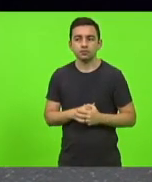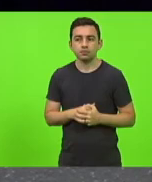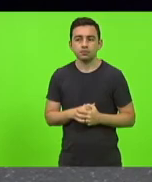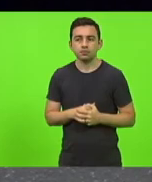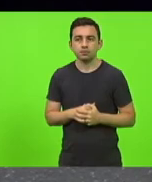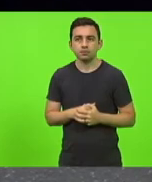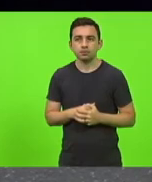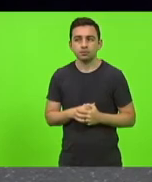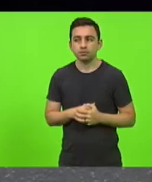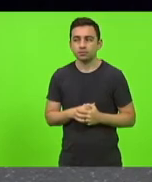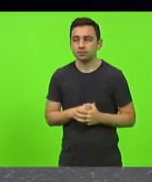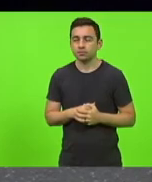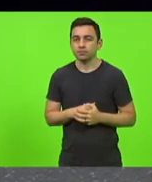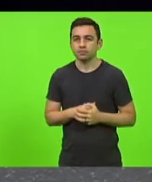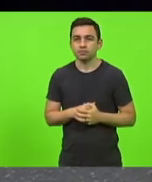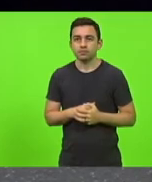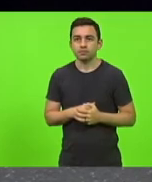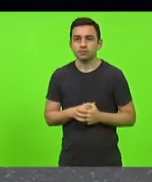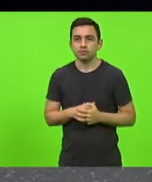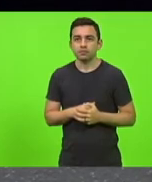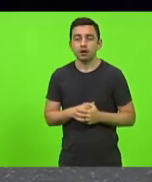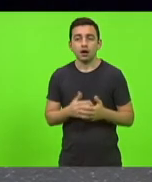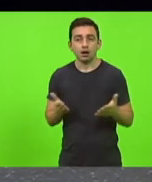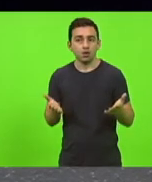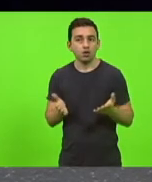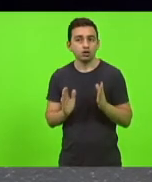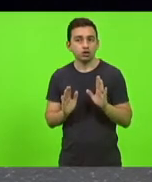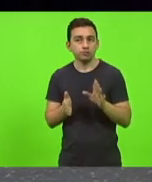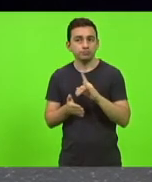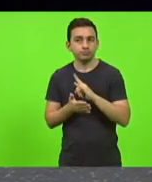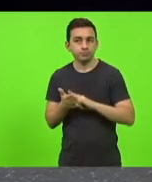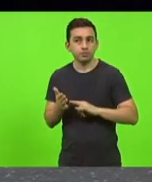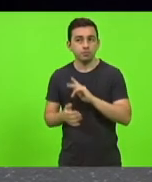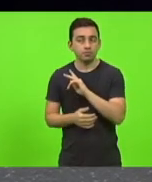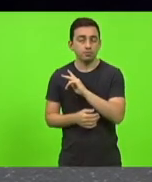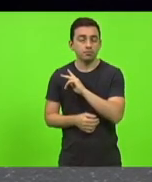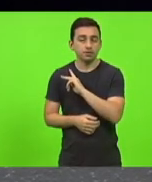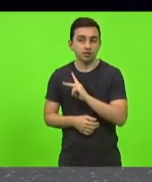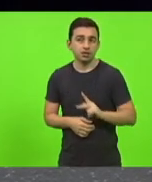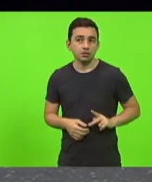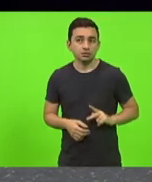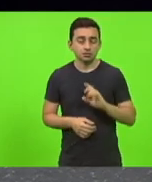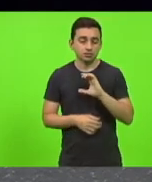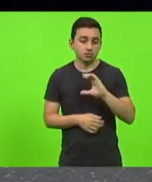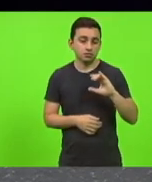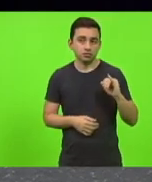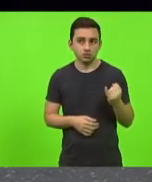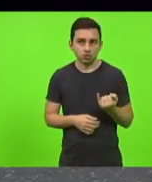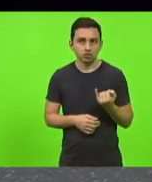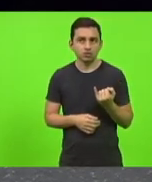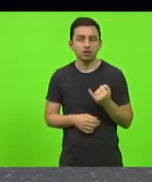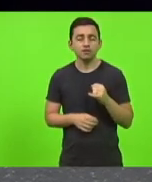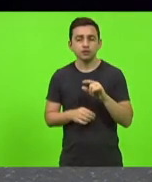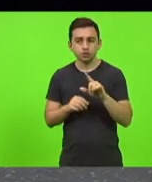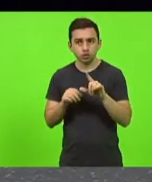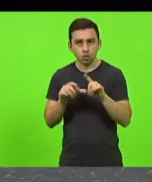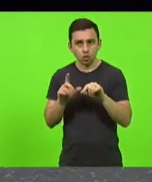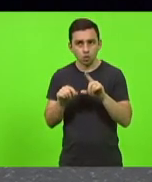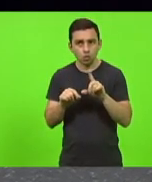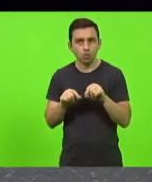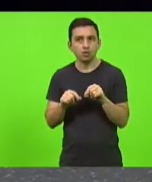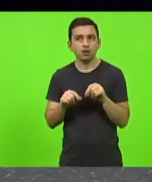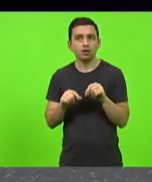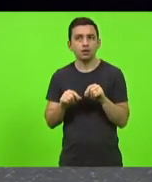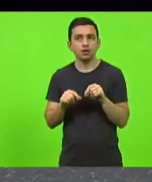por certo, agora protocolado, o presidente da CCJ deve designar, então,